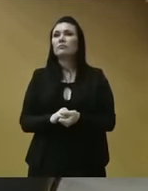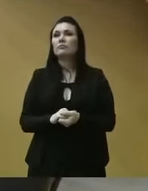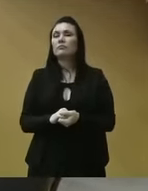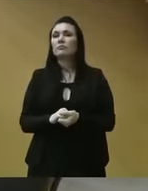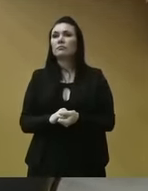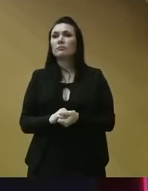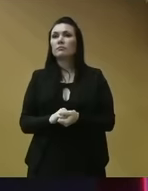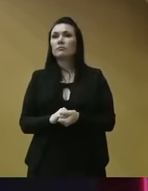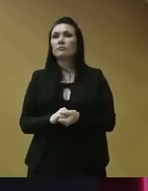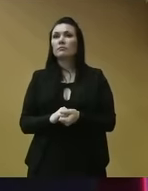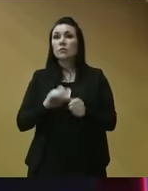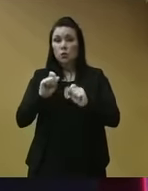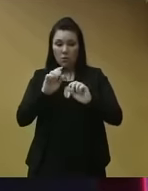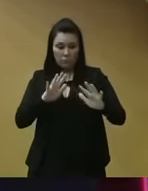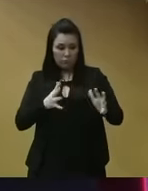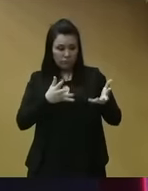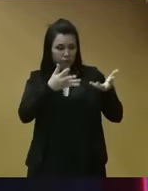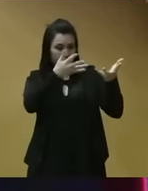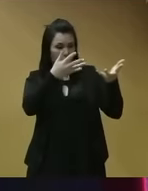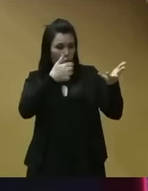exaltando o que aprendi